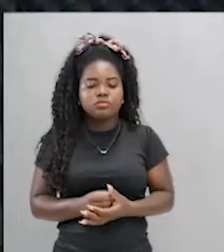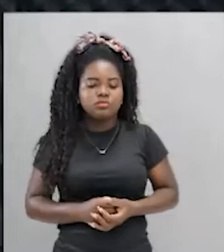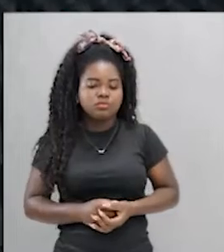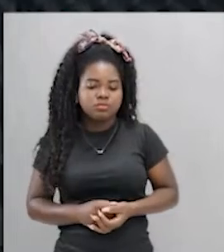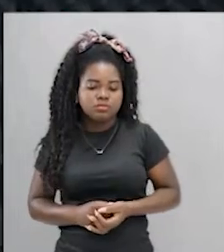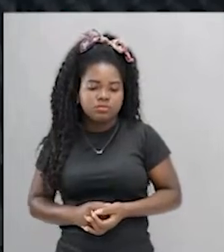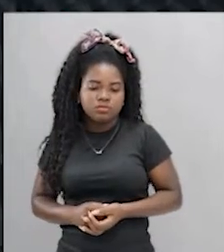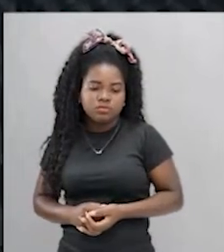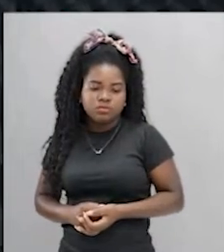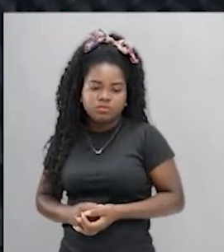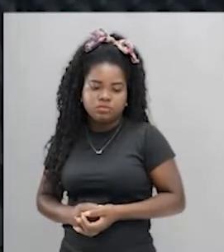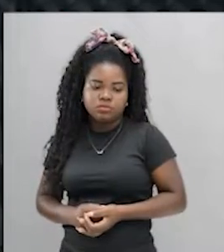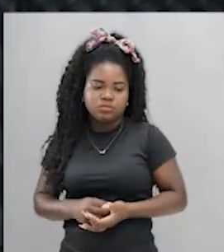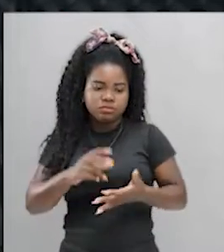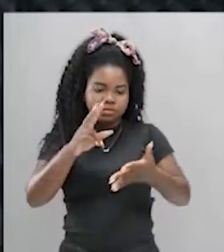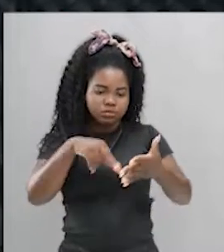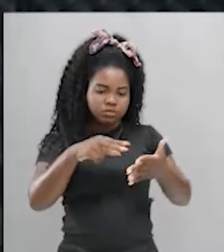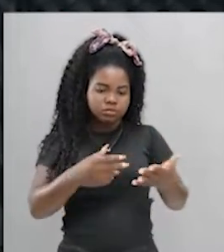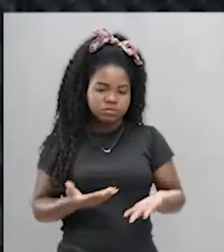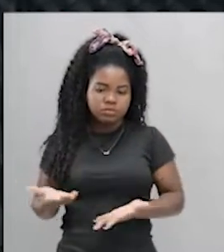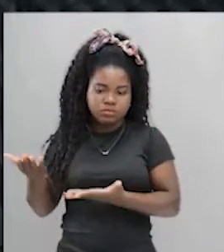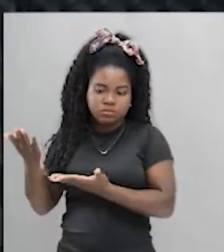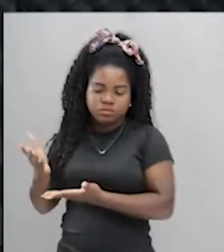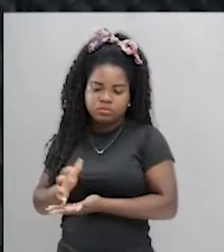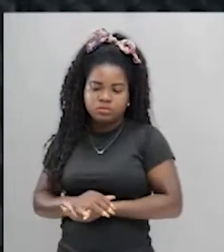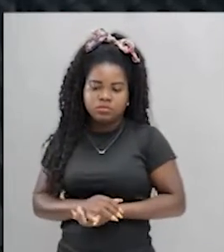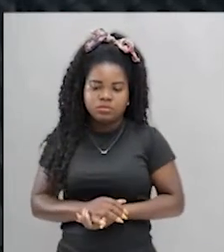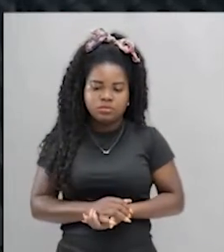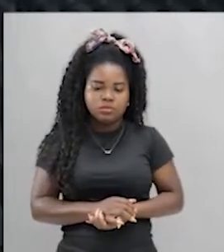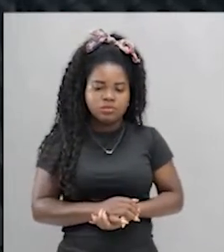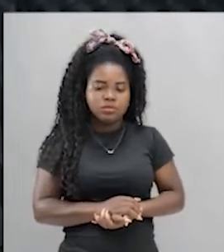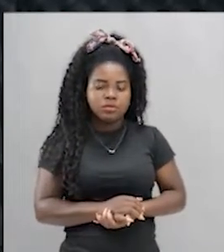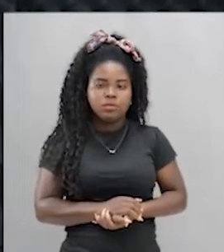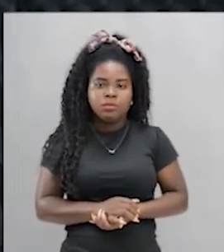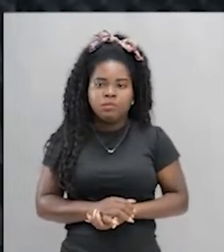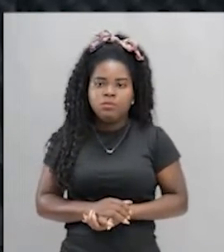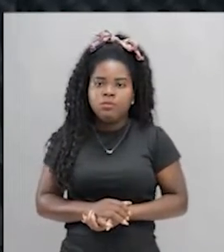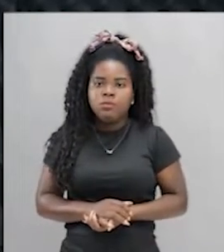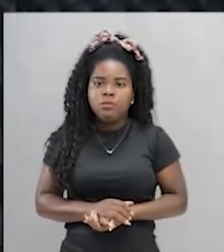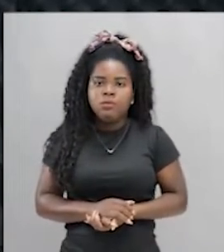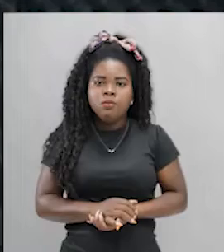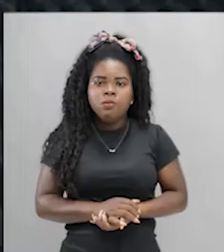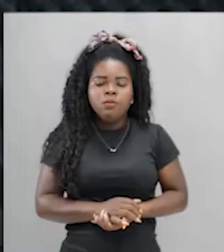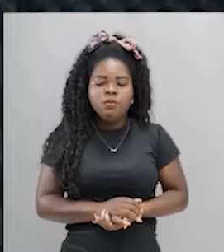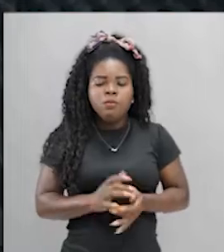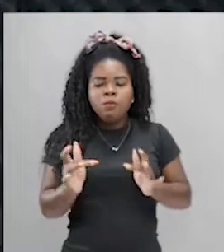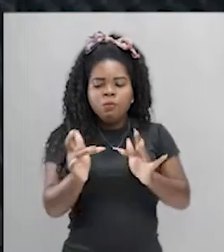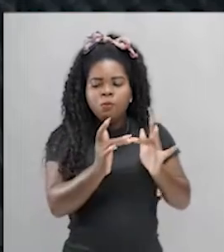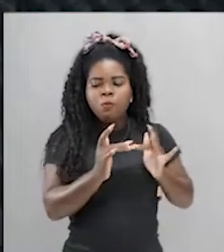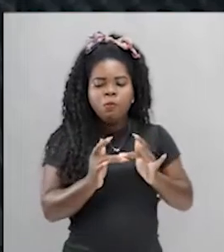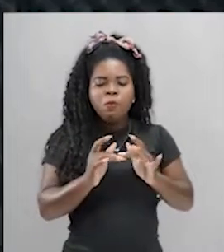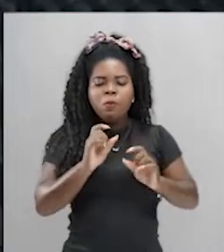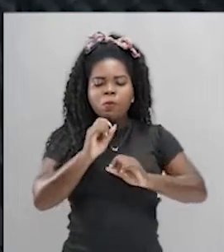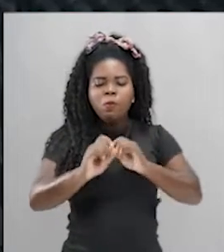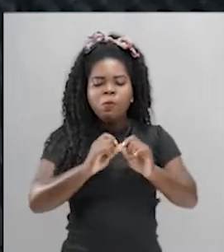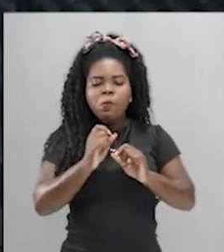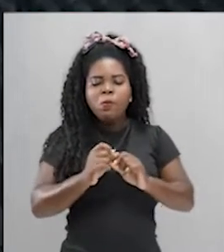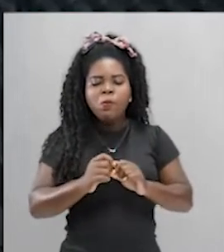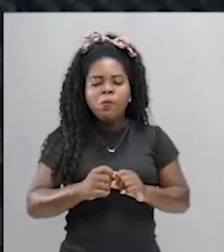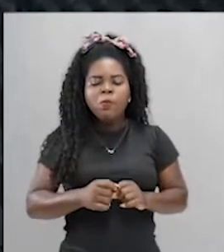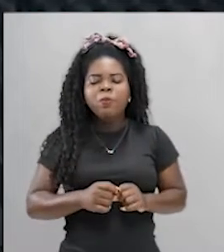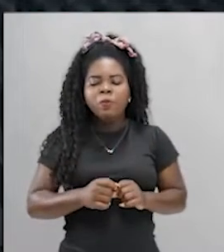interessante sobre isso. Grotowski, ele era polonês, e ele tem um contato logo cedo com um tio que é